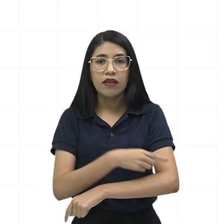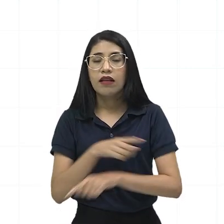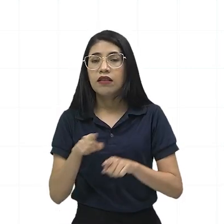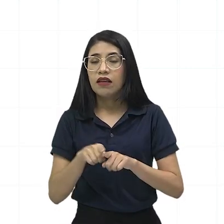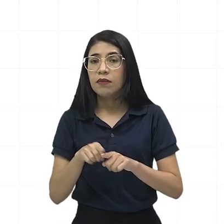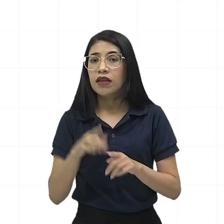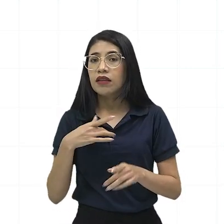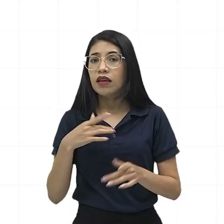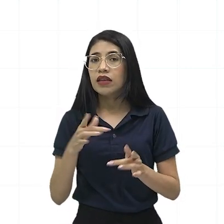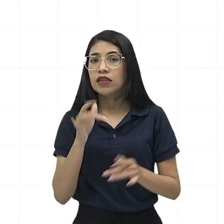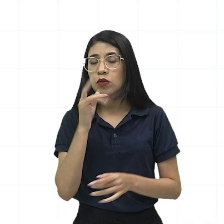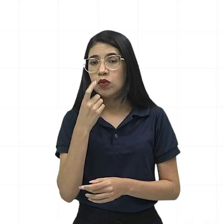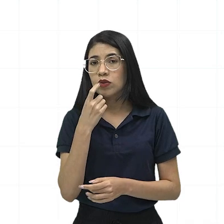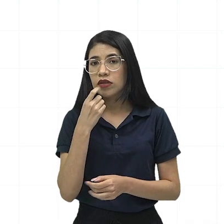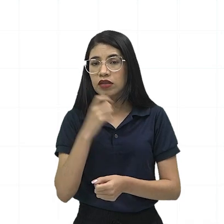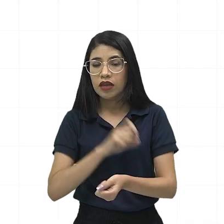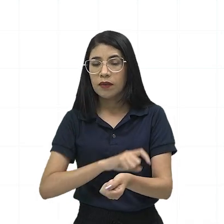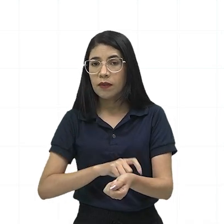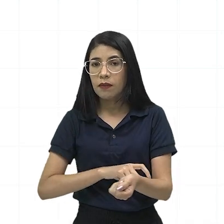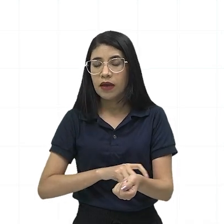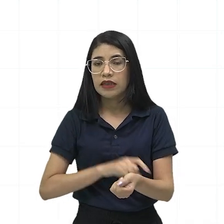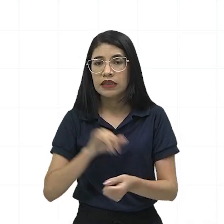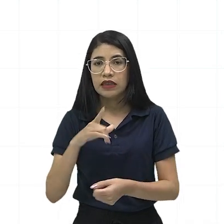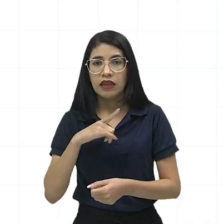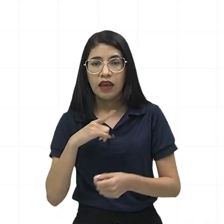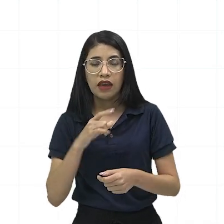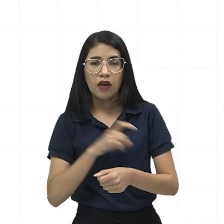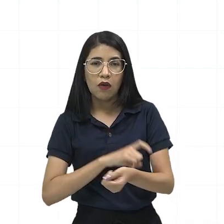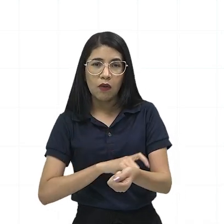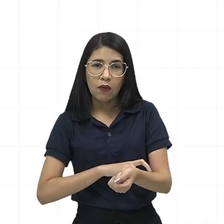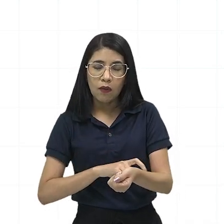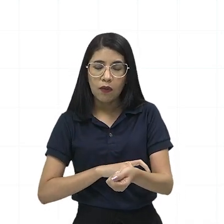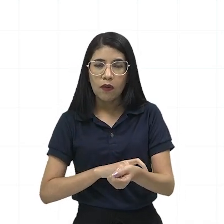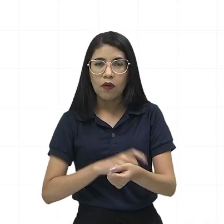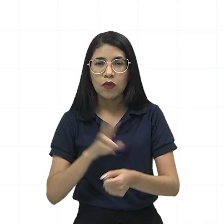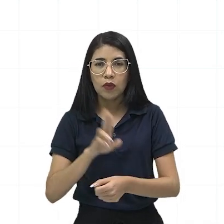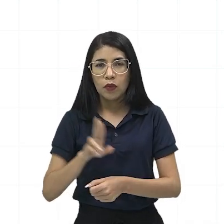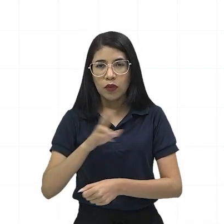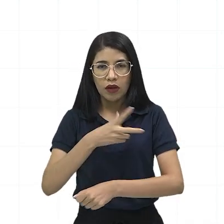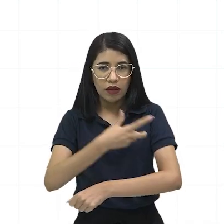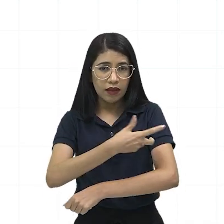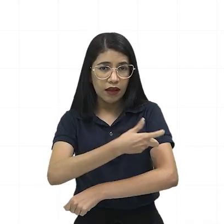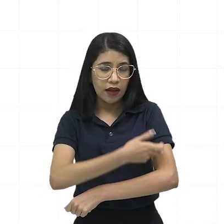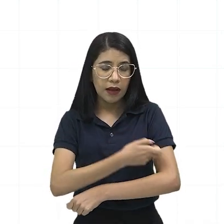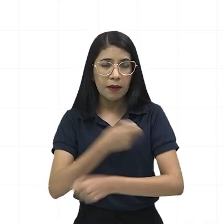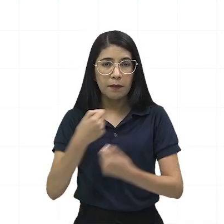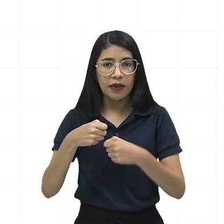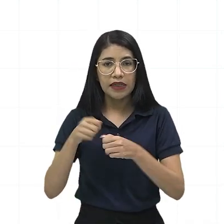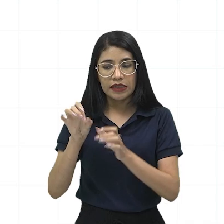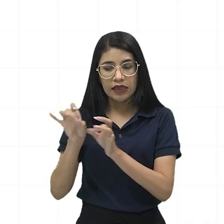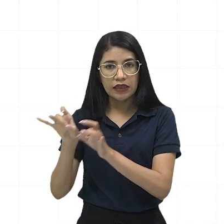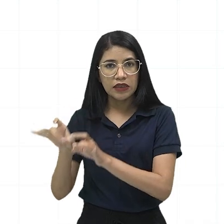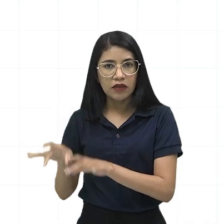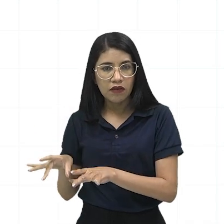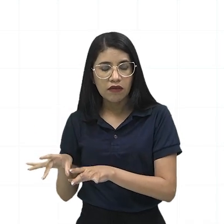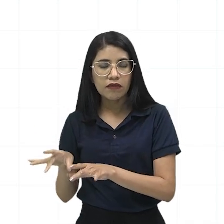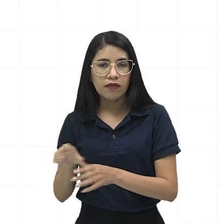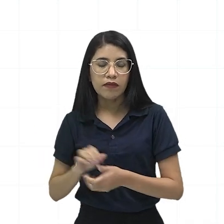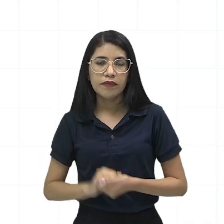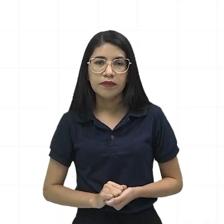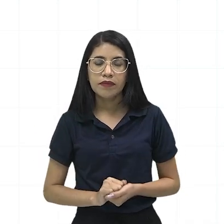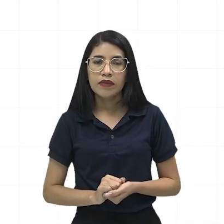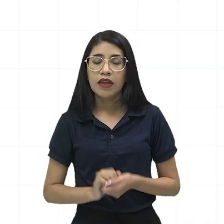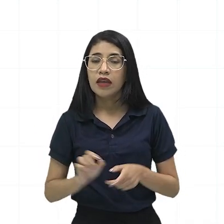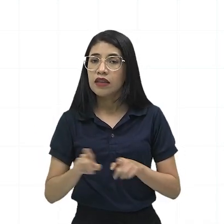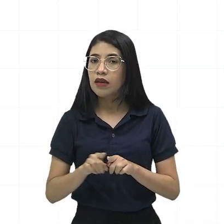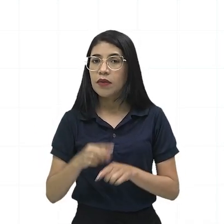têm contato com o sangue. Se você tem contato com o sangue através de uma agulha, de uma seringa, ela deve ser descartada. E você